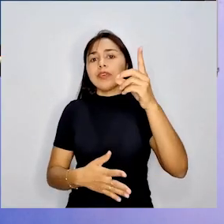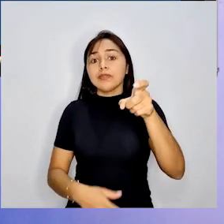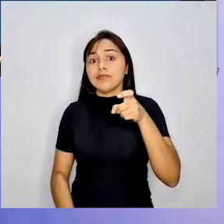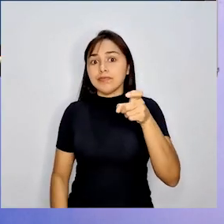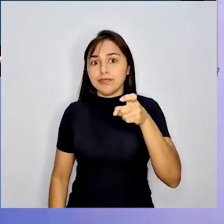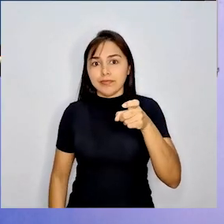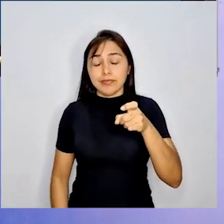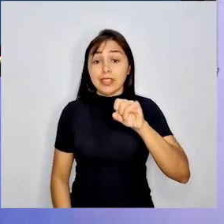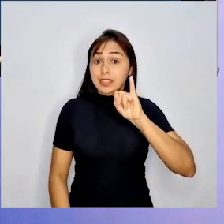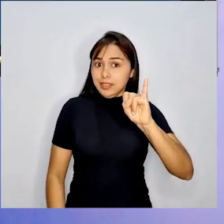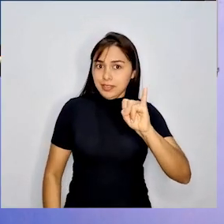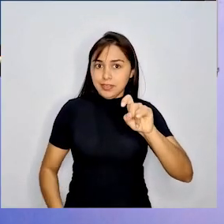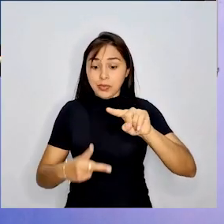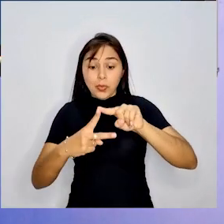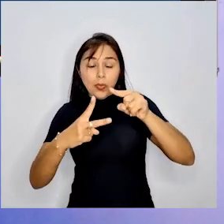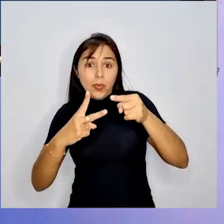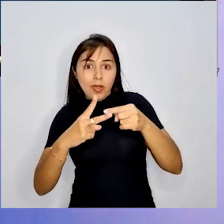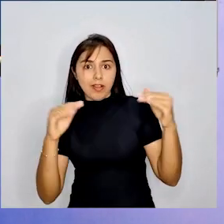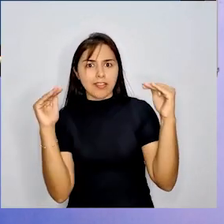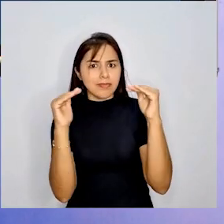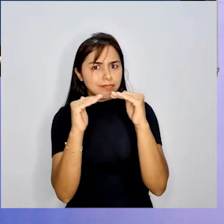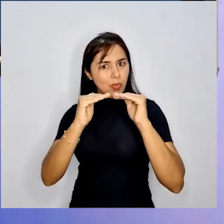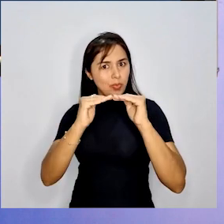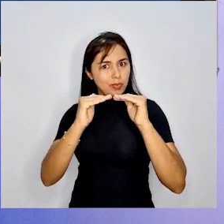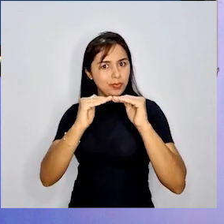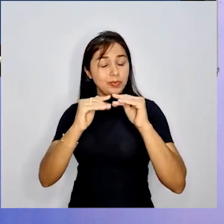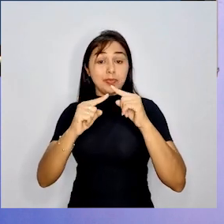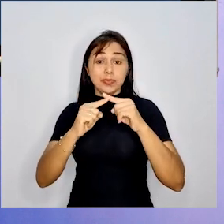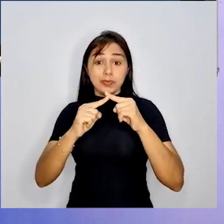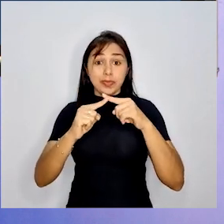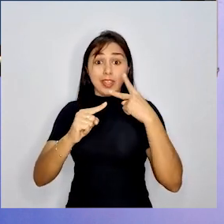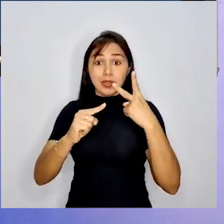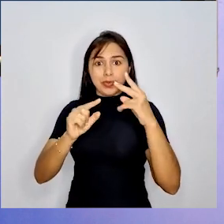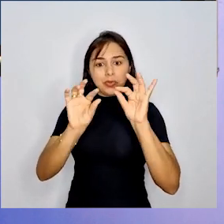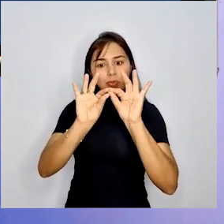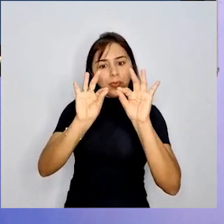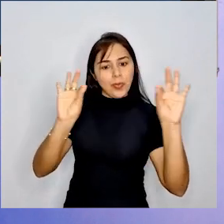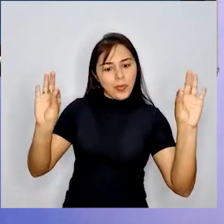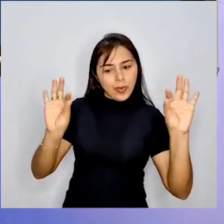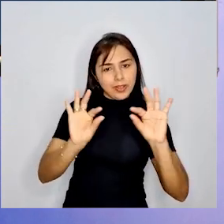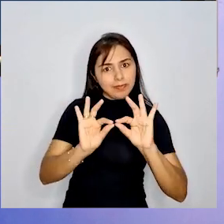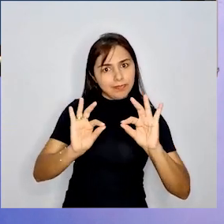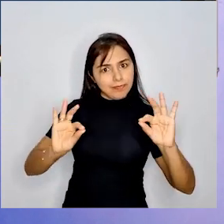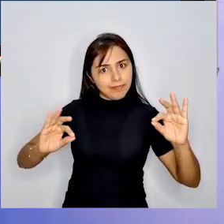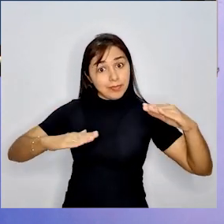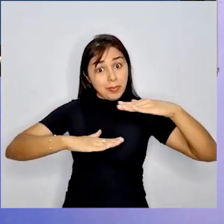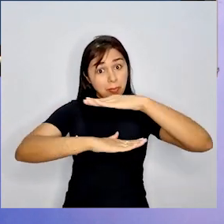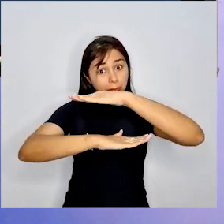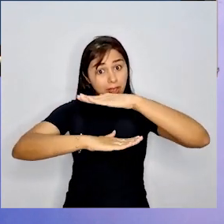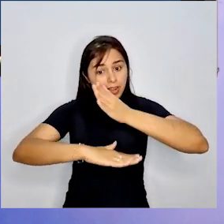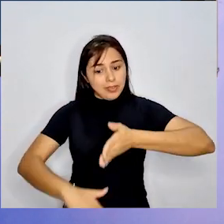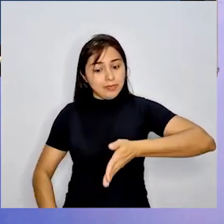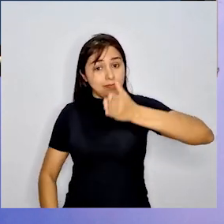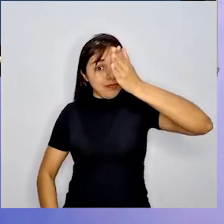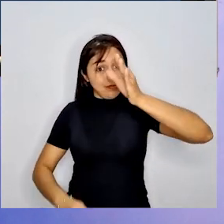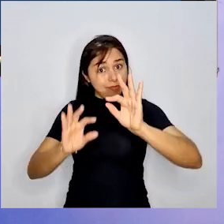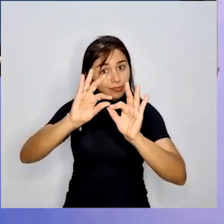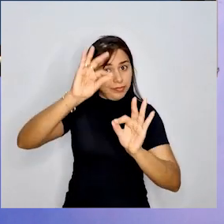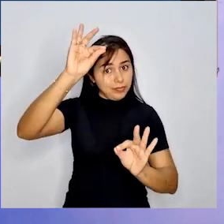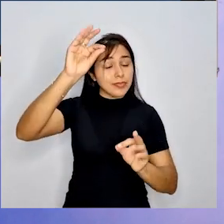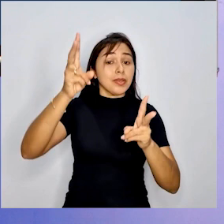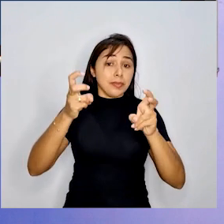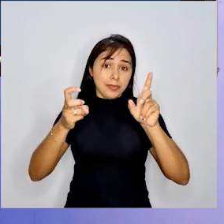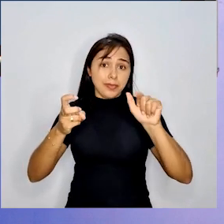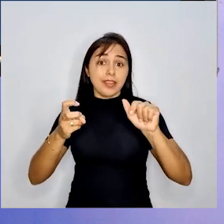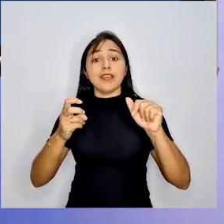esses ângulos são correspondentes, né, interceptados por duas retas transversais, então, pelo que a gente viu, eles são